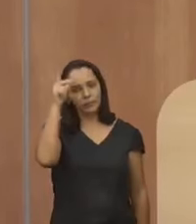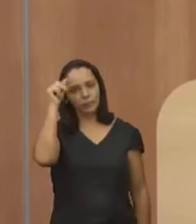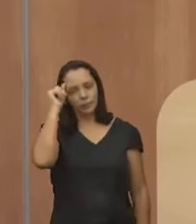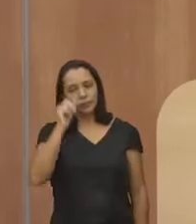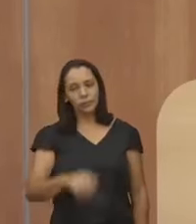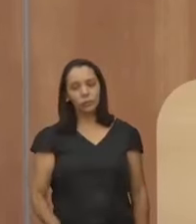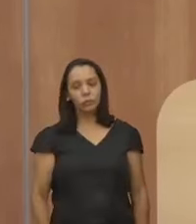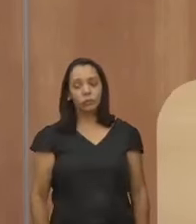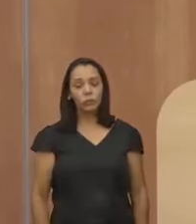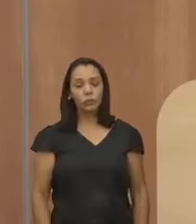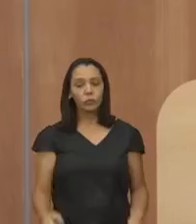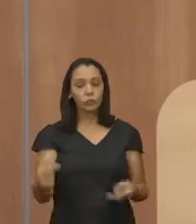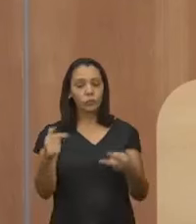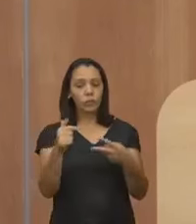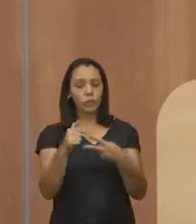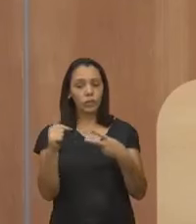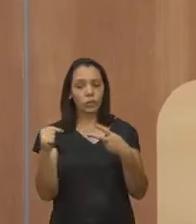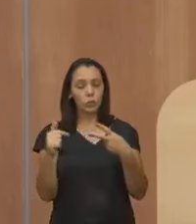Geraldo Scavone,